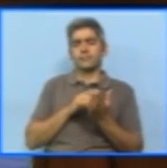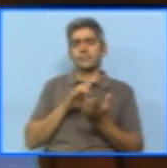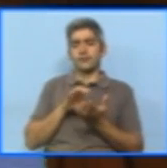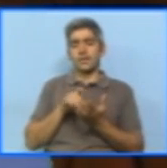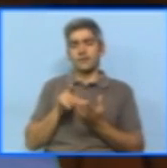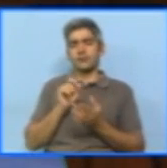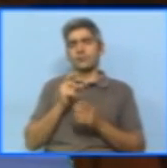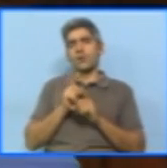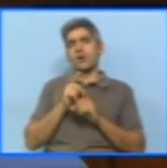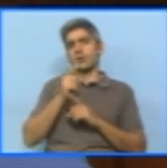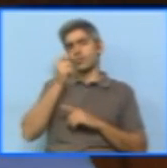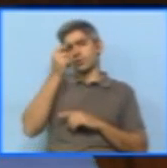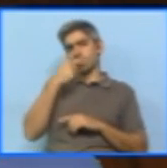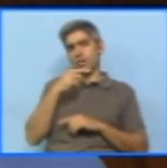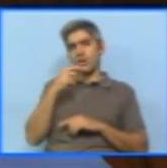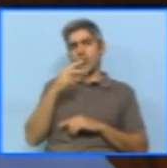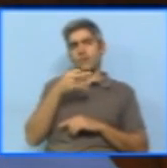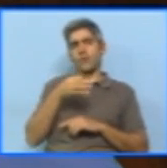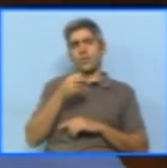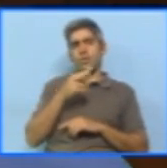uma história de um povo